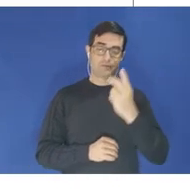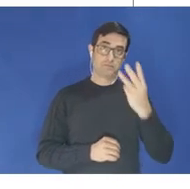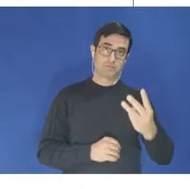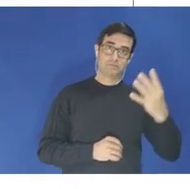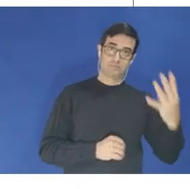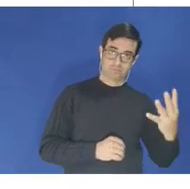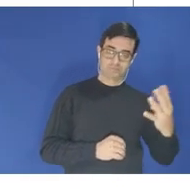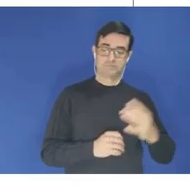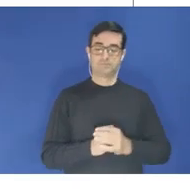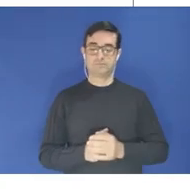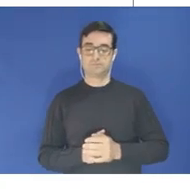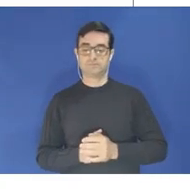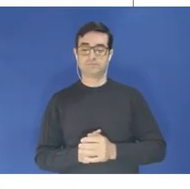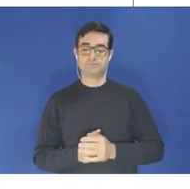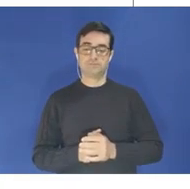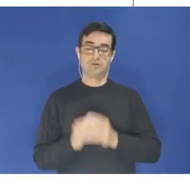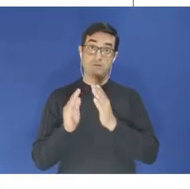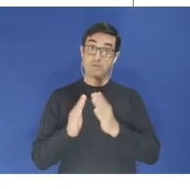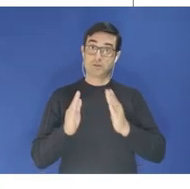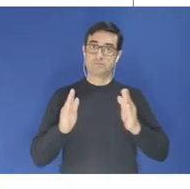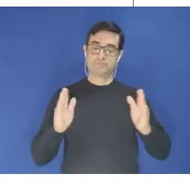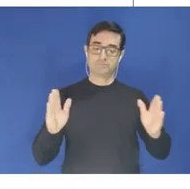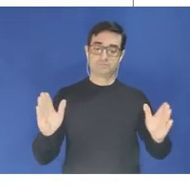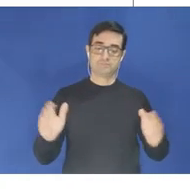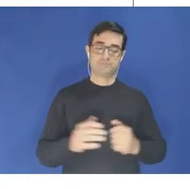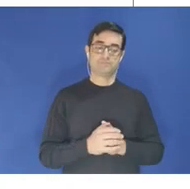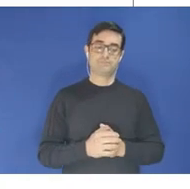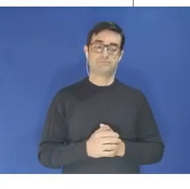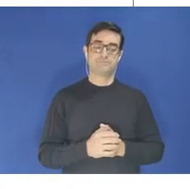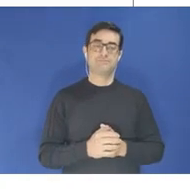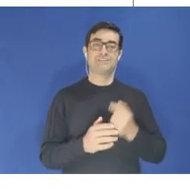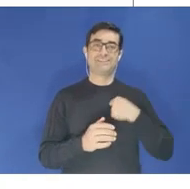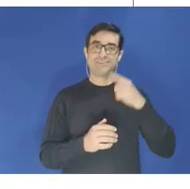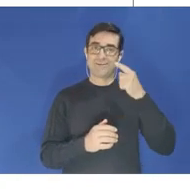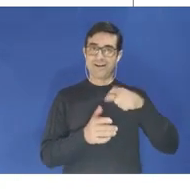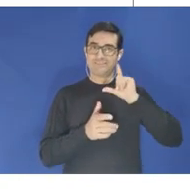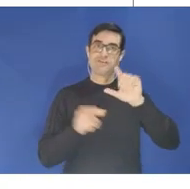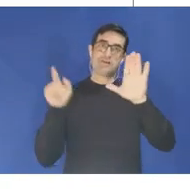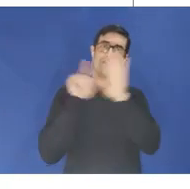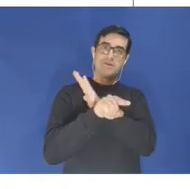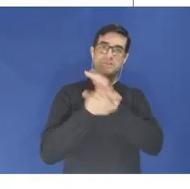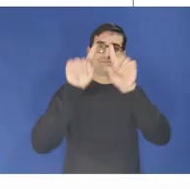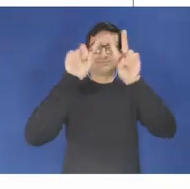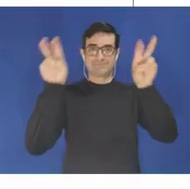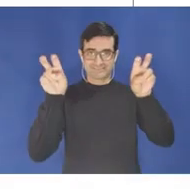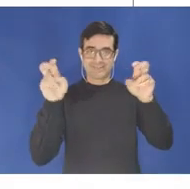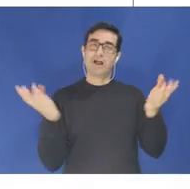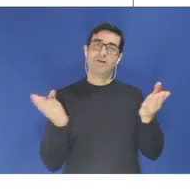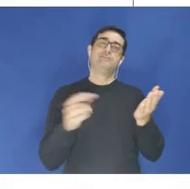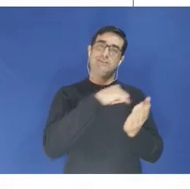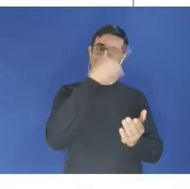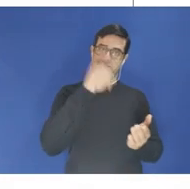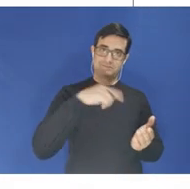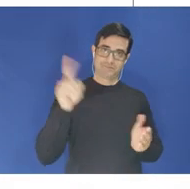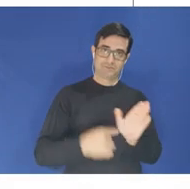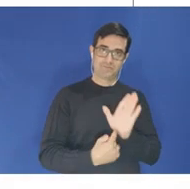2, 3 e 4 e assim por diante. Então eu estou aumentando. Tá? É que eu repeti a pergunta porque eu fiz a distribuição para ficar mais